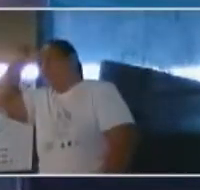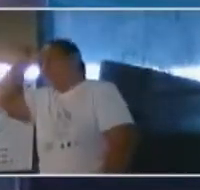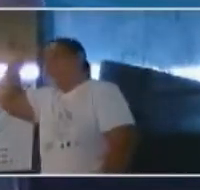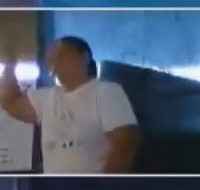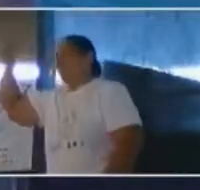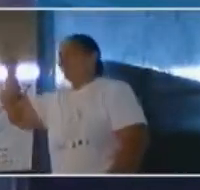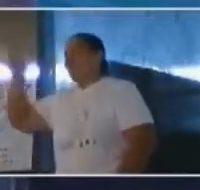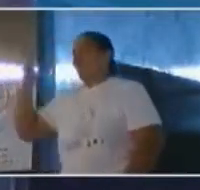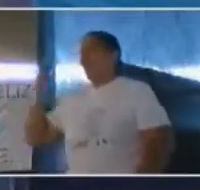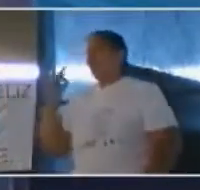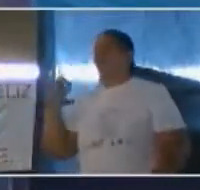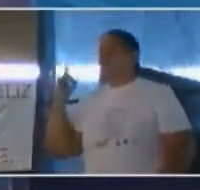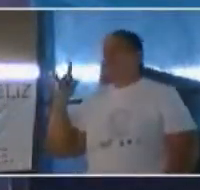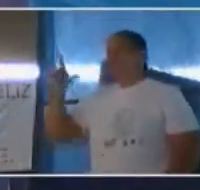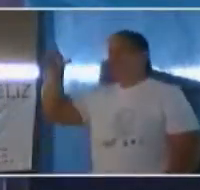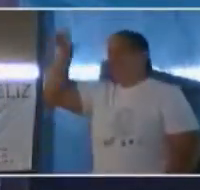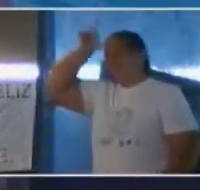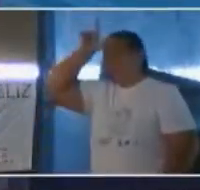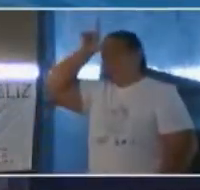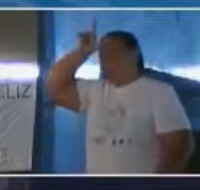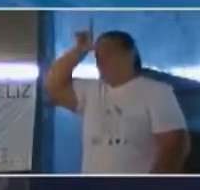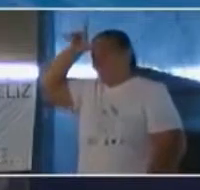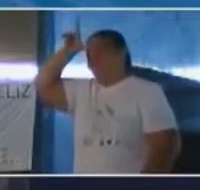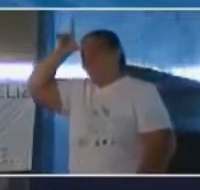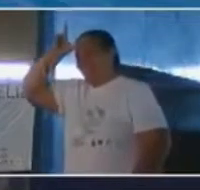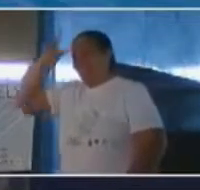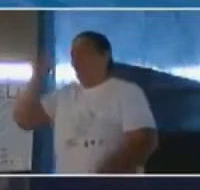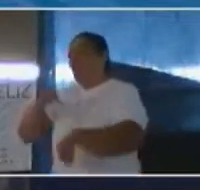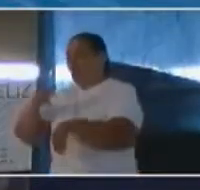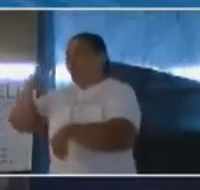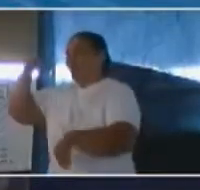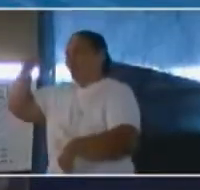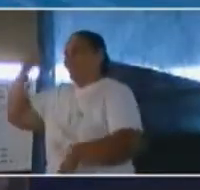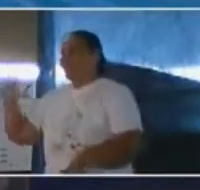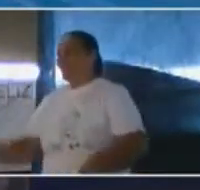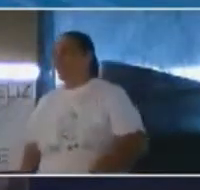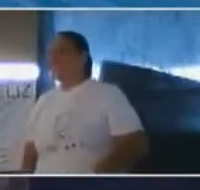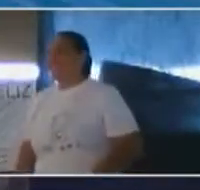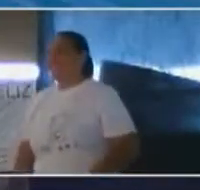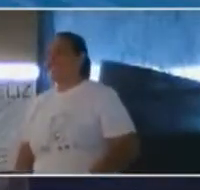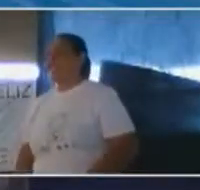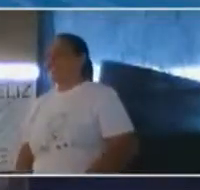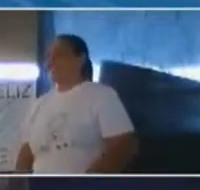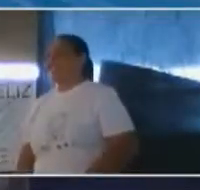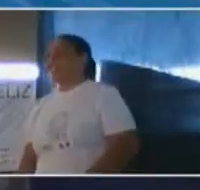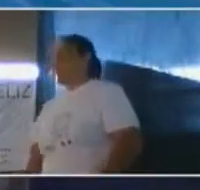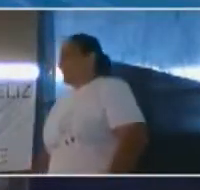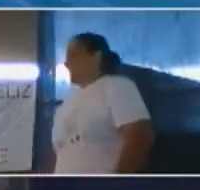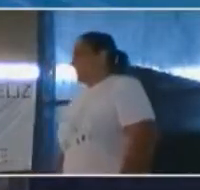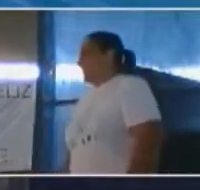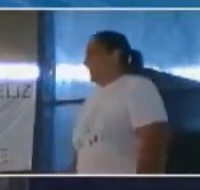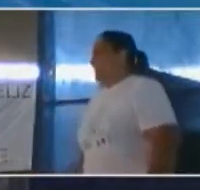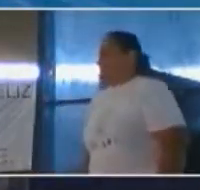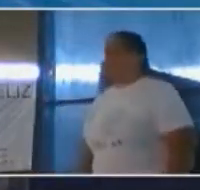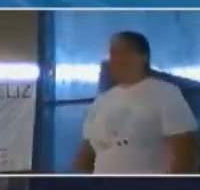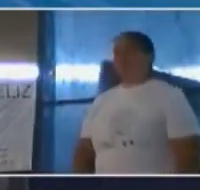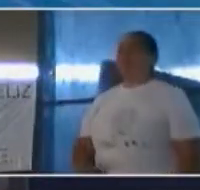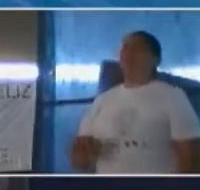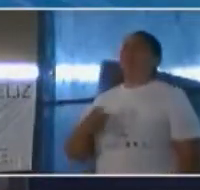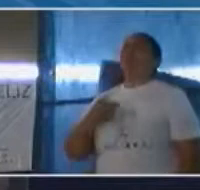a caminho. Estamos em busca daquilo que realmente importa. Mas o que, que nós estamos